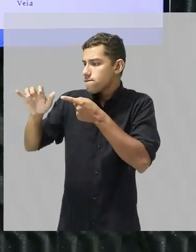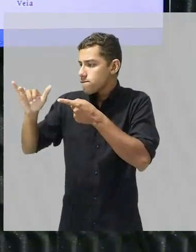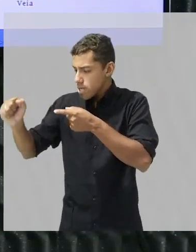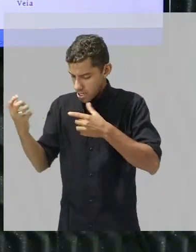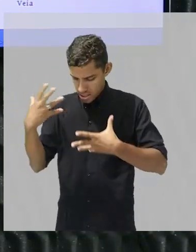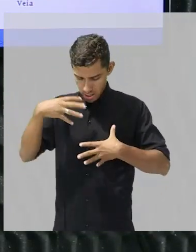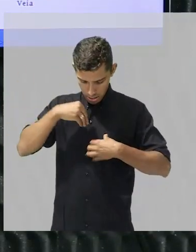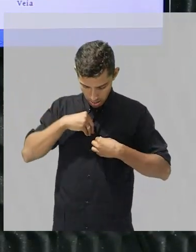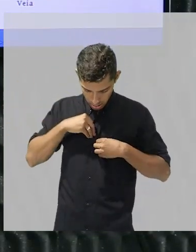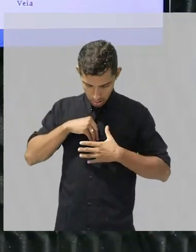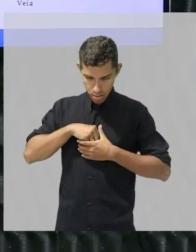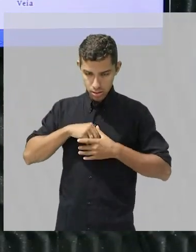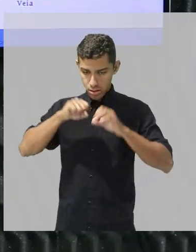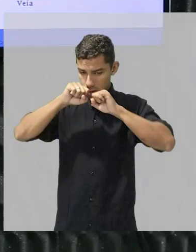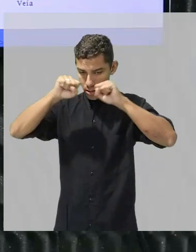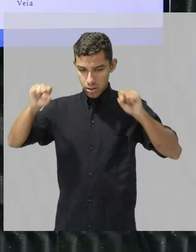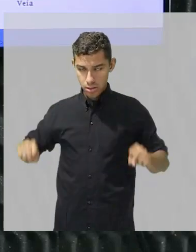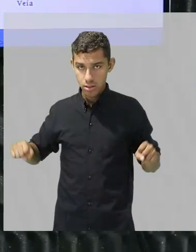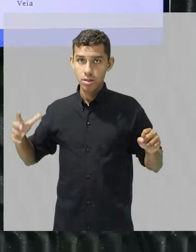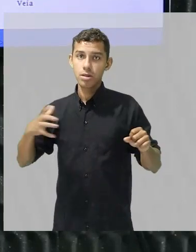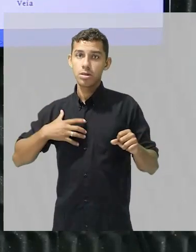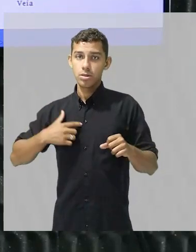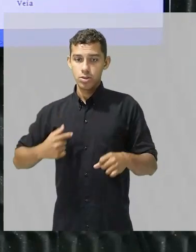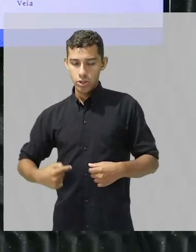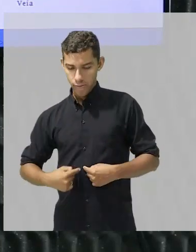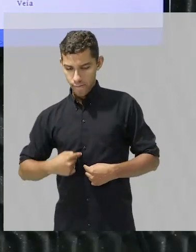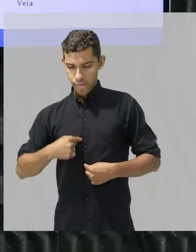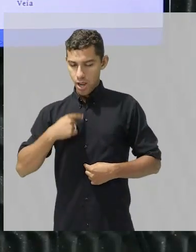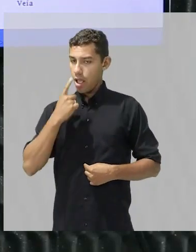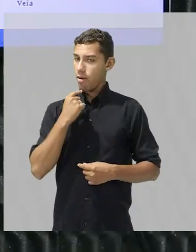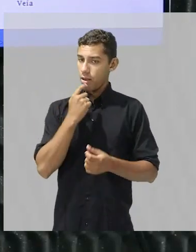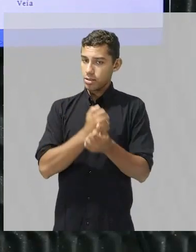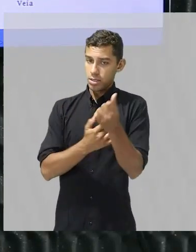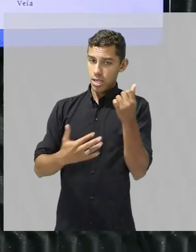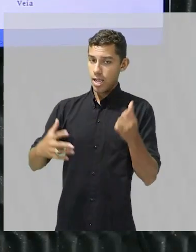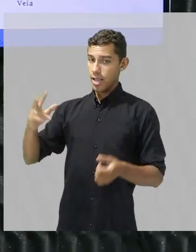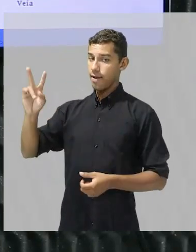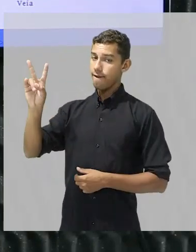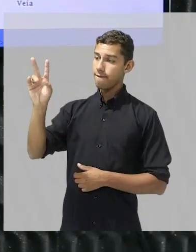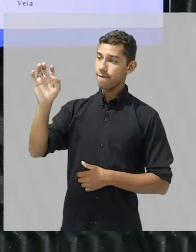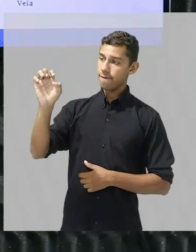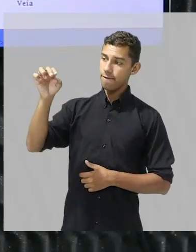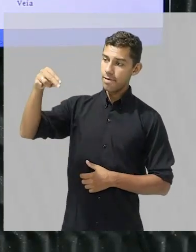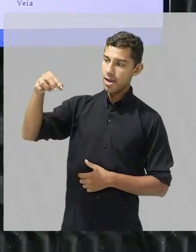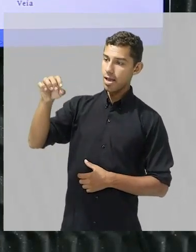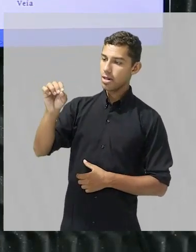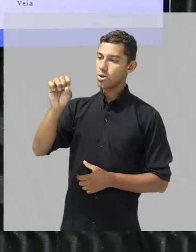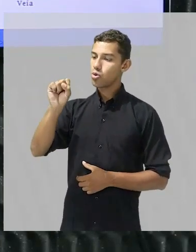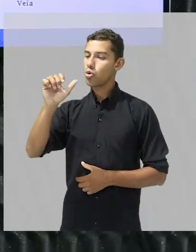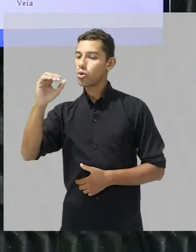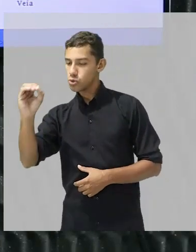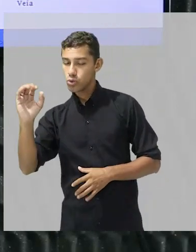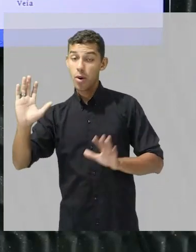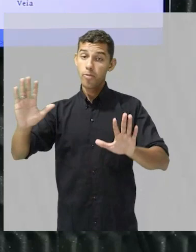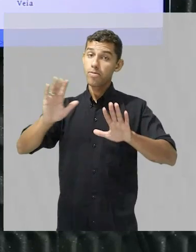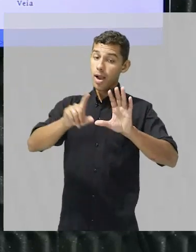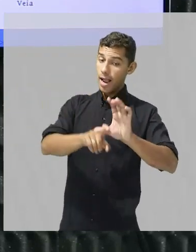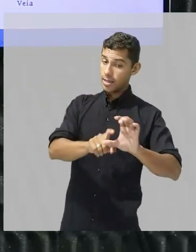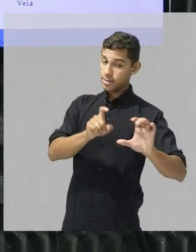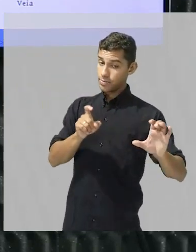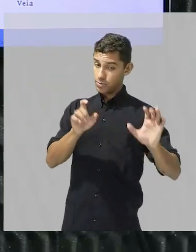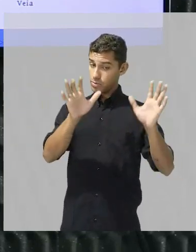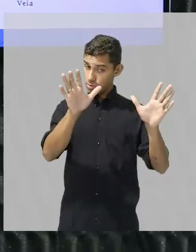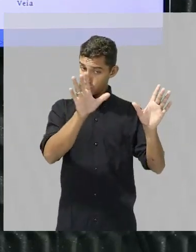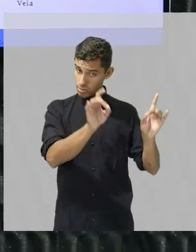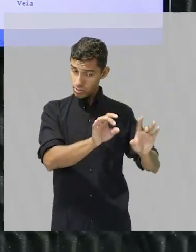nosso organismo, ela transporta sangue venoso, tá? Mas existe exceção. Por quê?